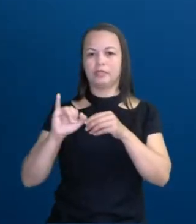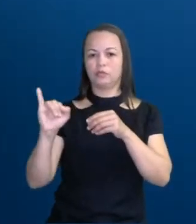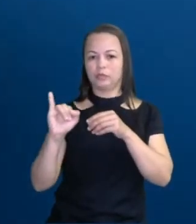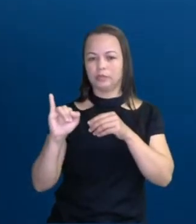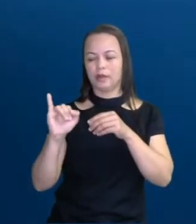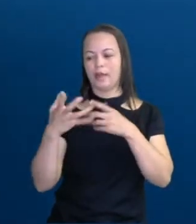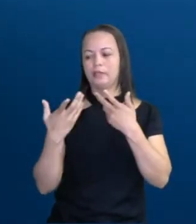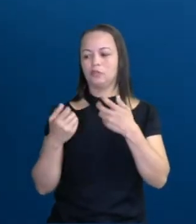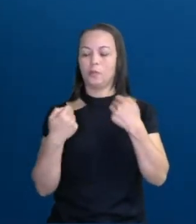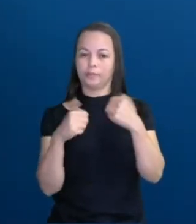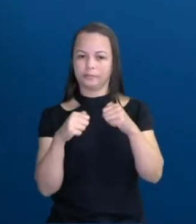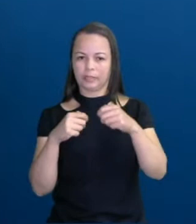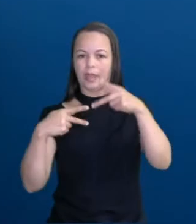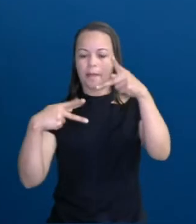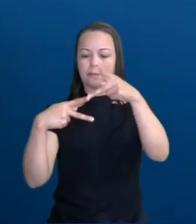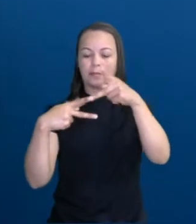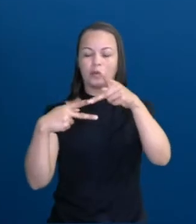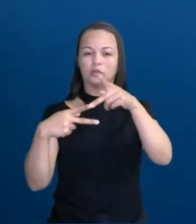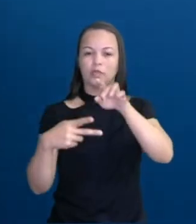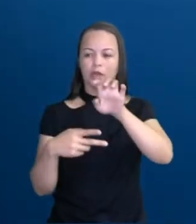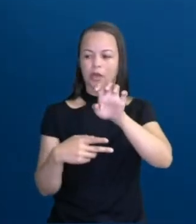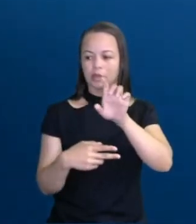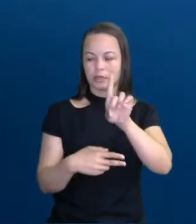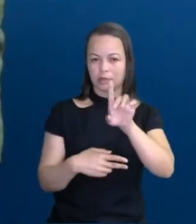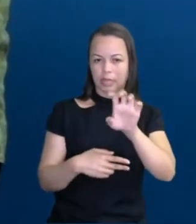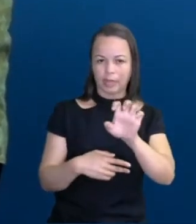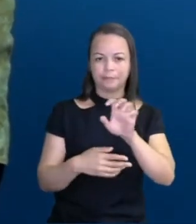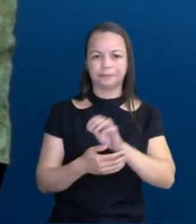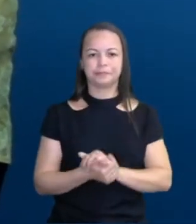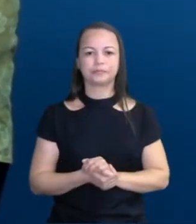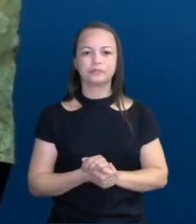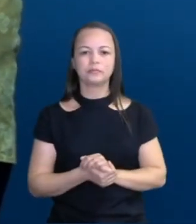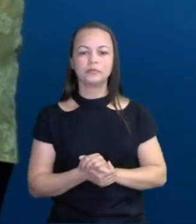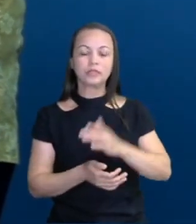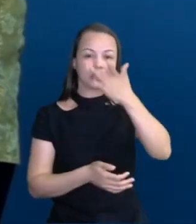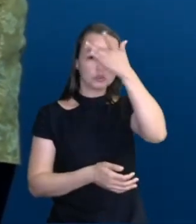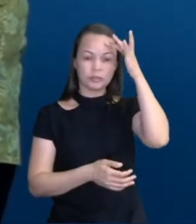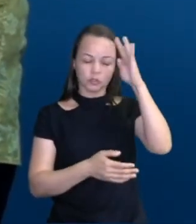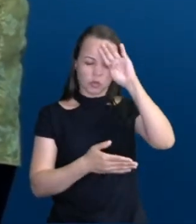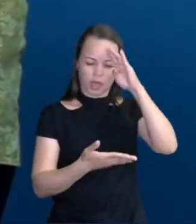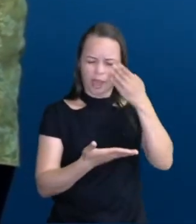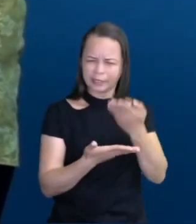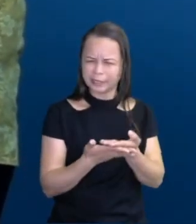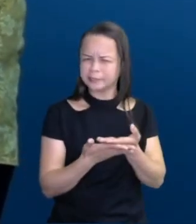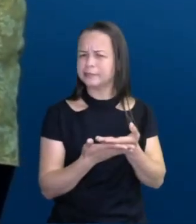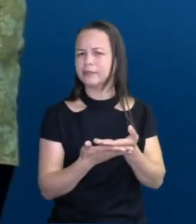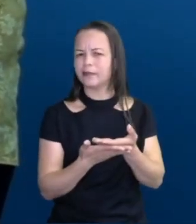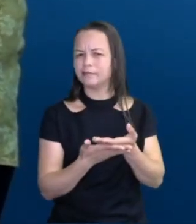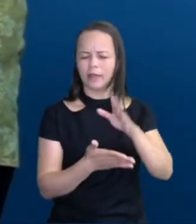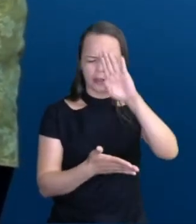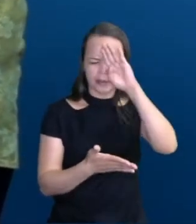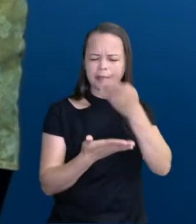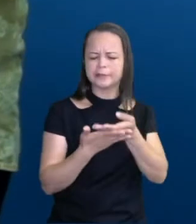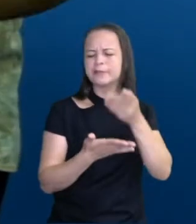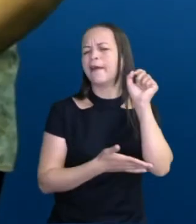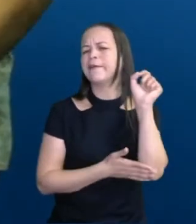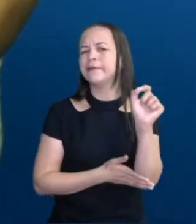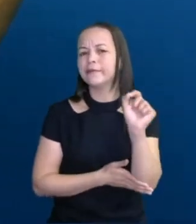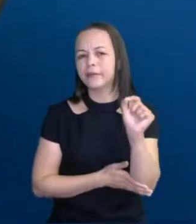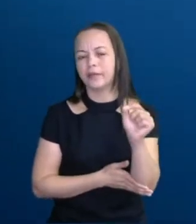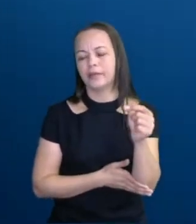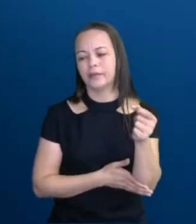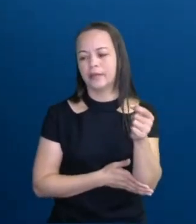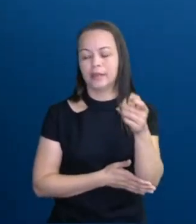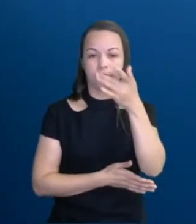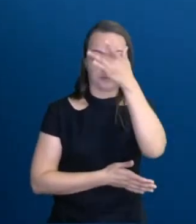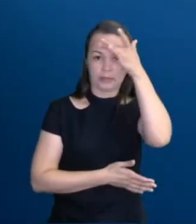de e as pessoas acreditam acreditam em quem quem acredita acredita em alguma